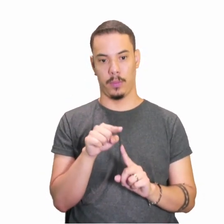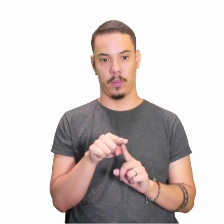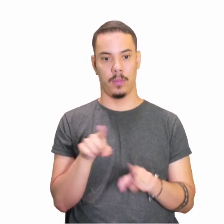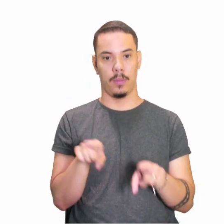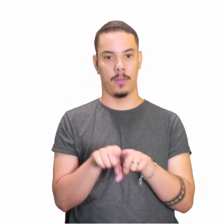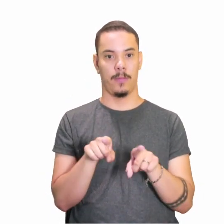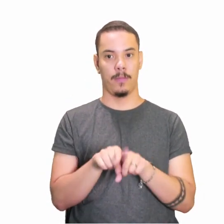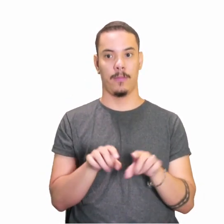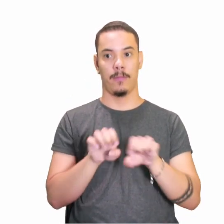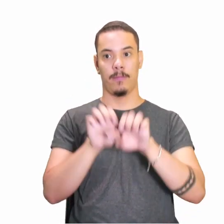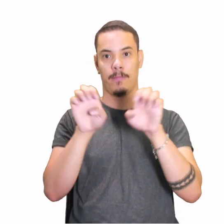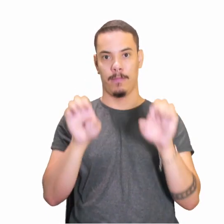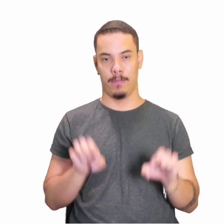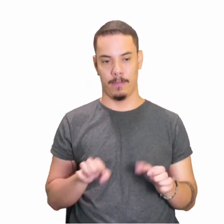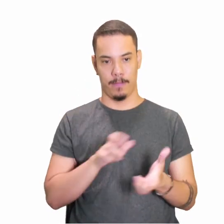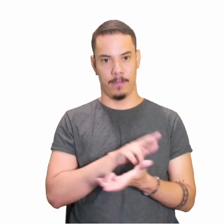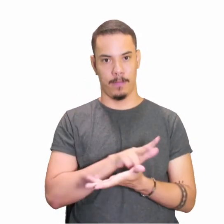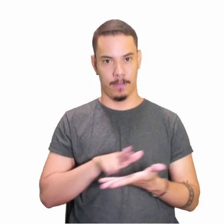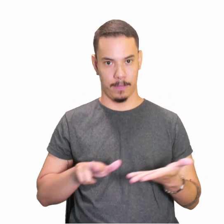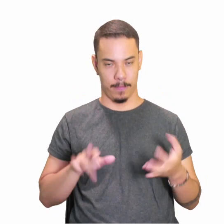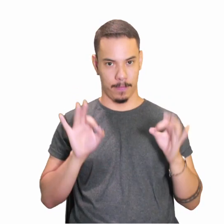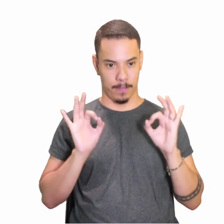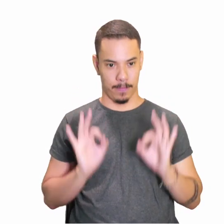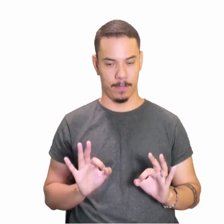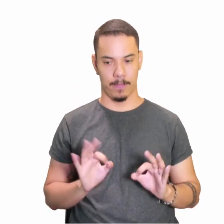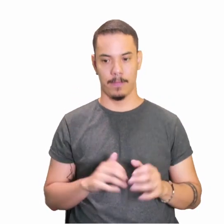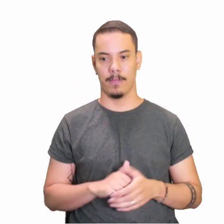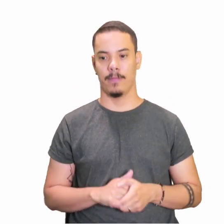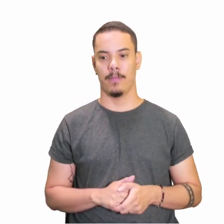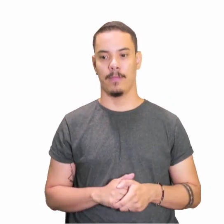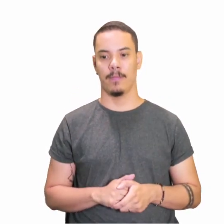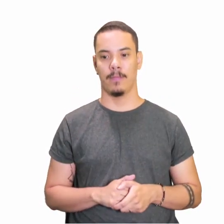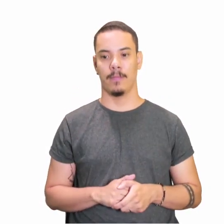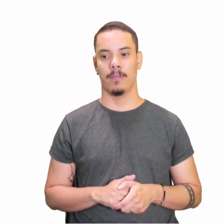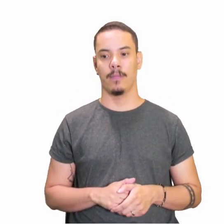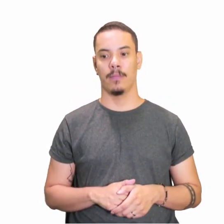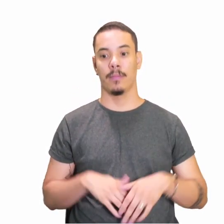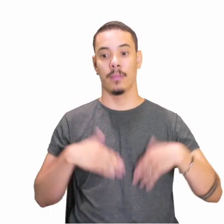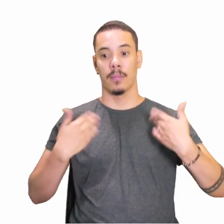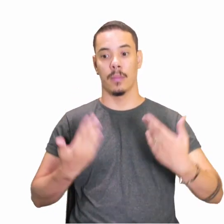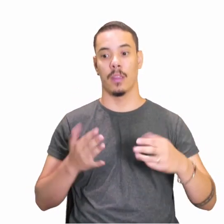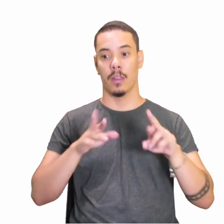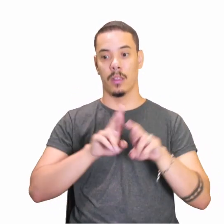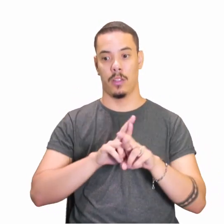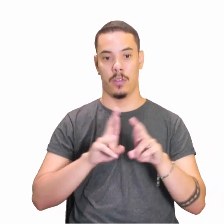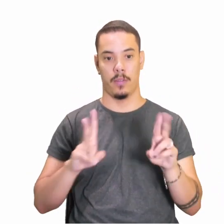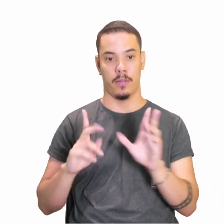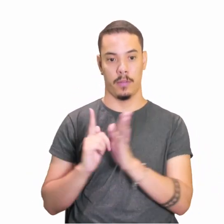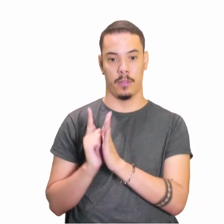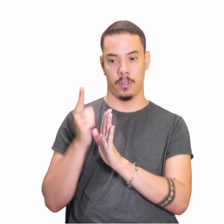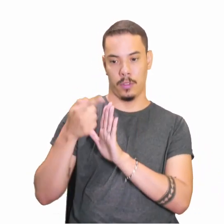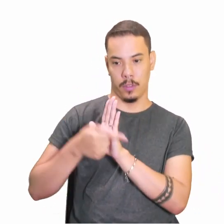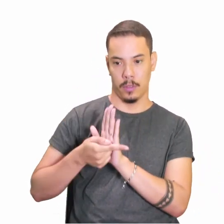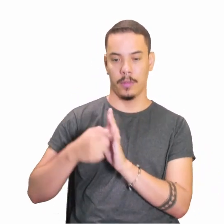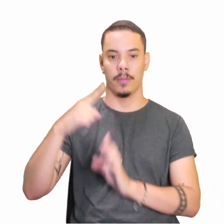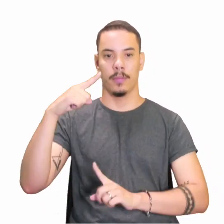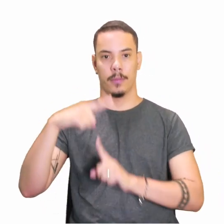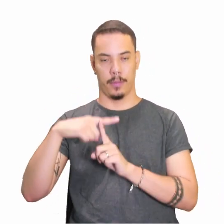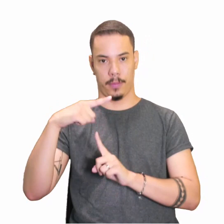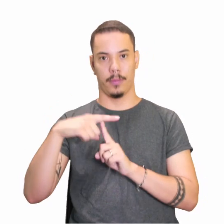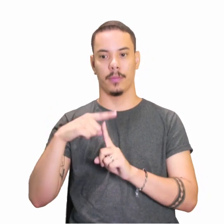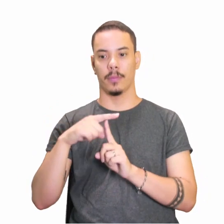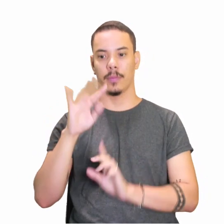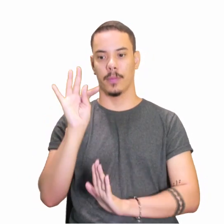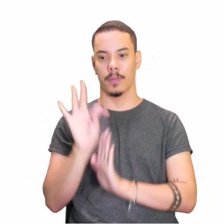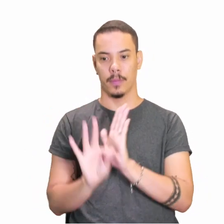suas estruturas. Beleza? Então, atenção. A diferença entre gêneros e tipos